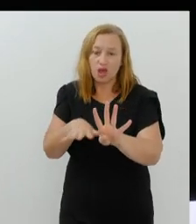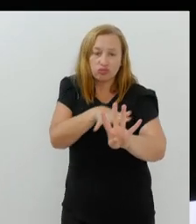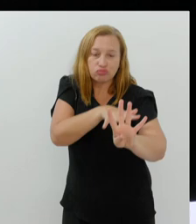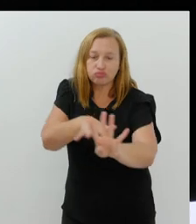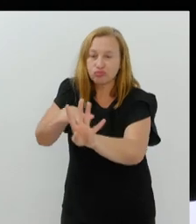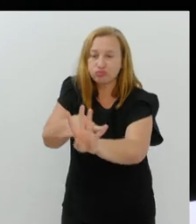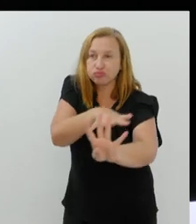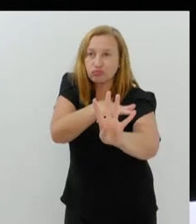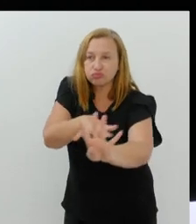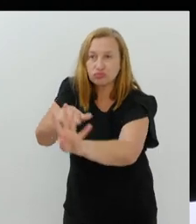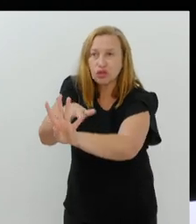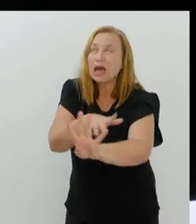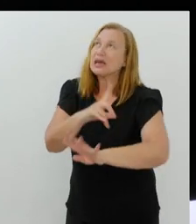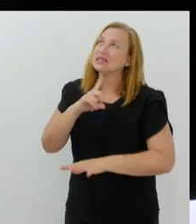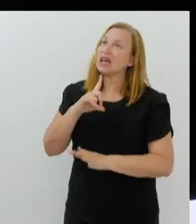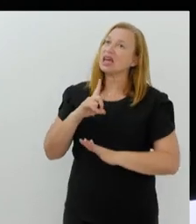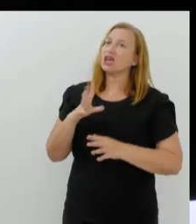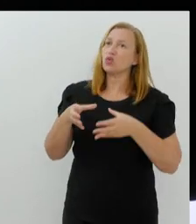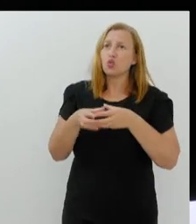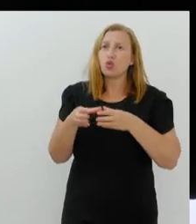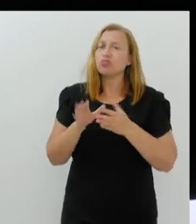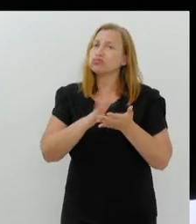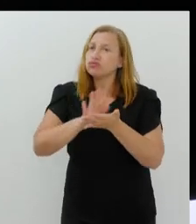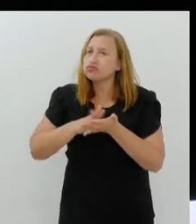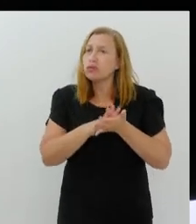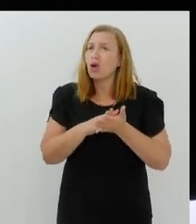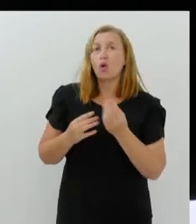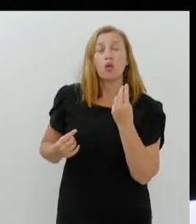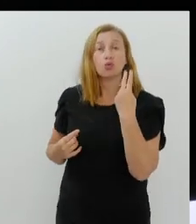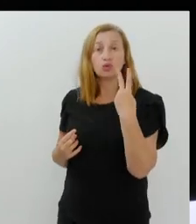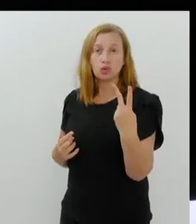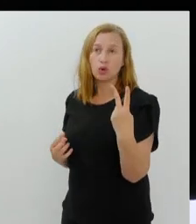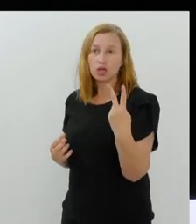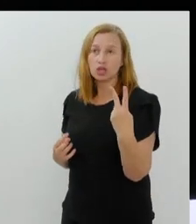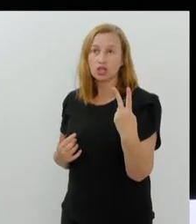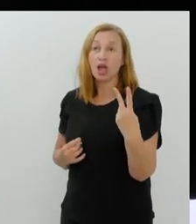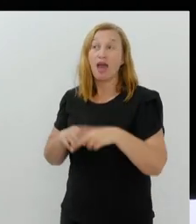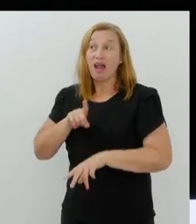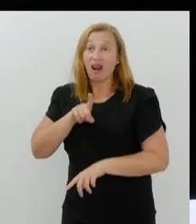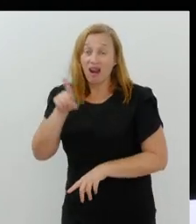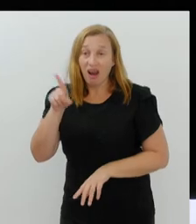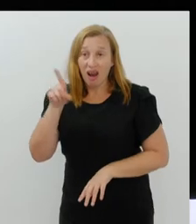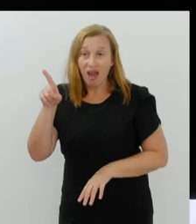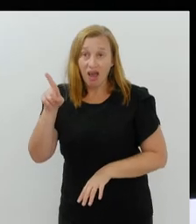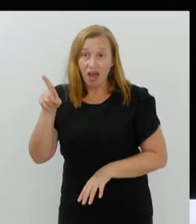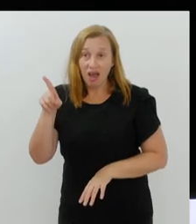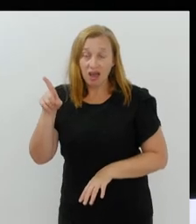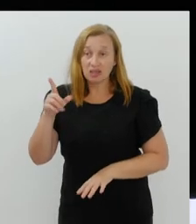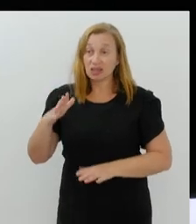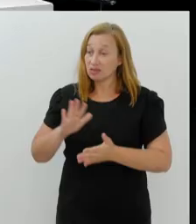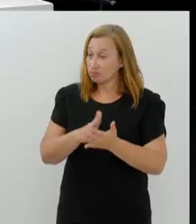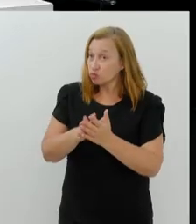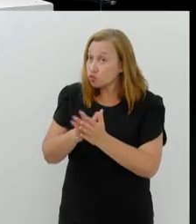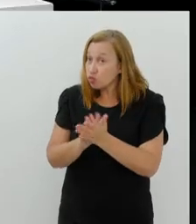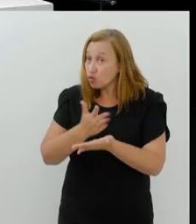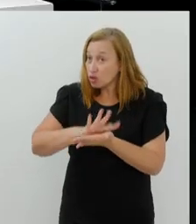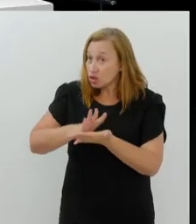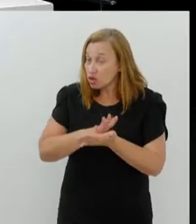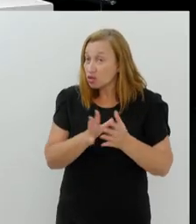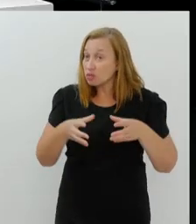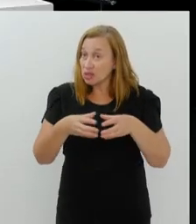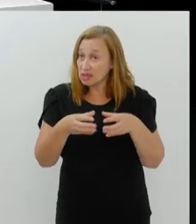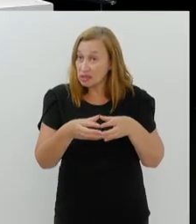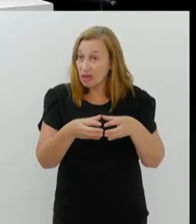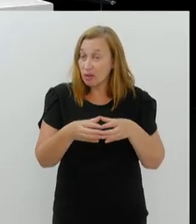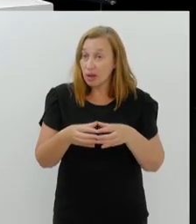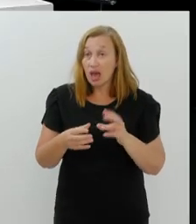bateria. Uhum. Você vê escolas até com três... Quatro, na Império eram duas. Eu fiz Dragões da Real, que tinham três